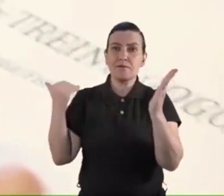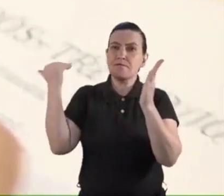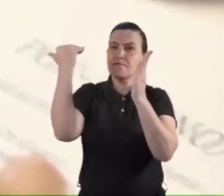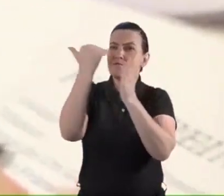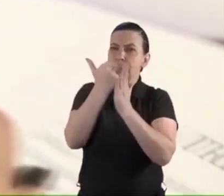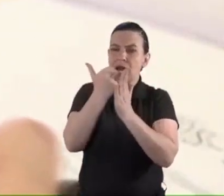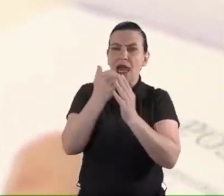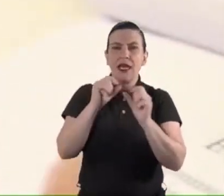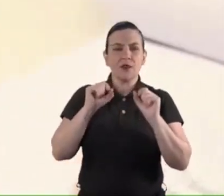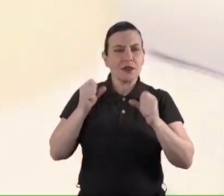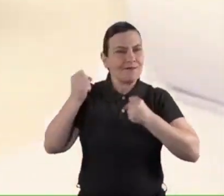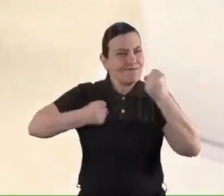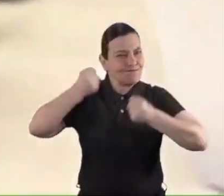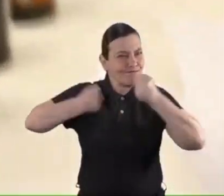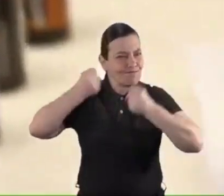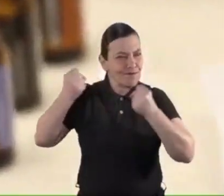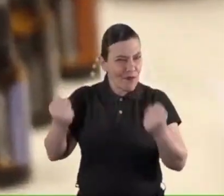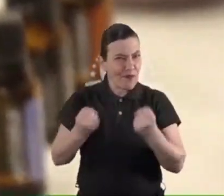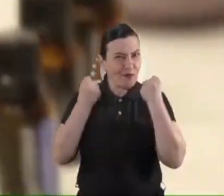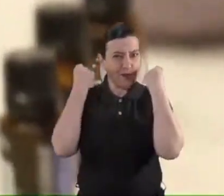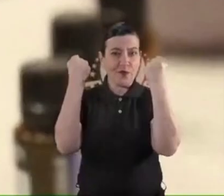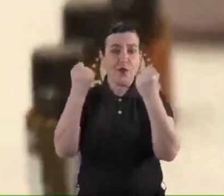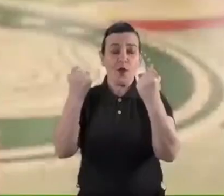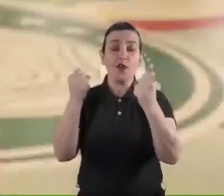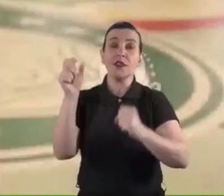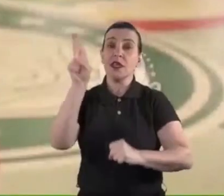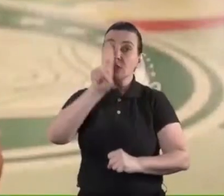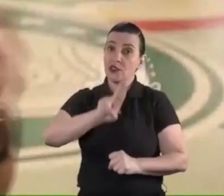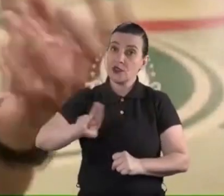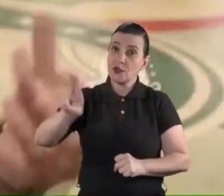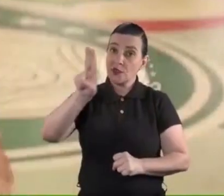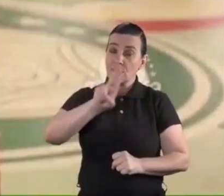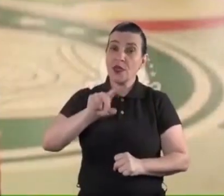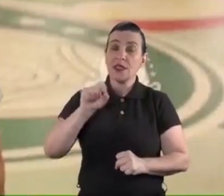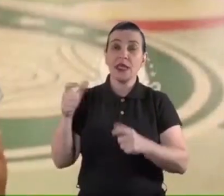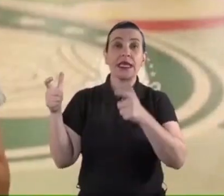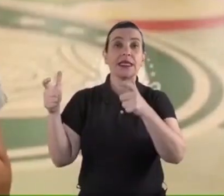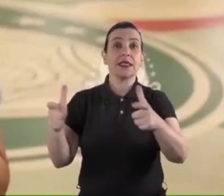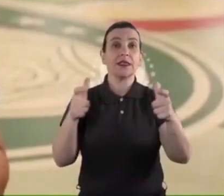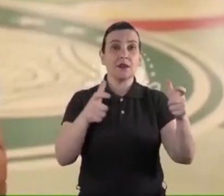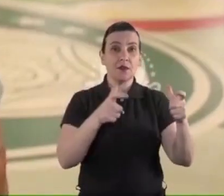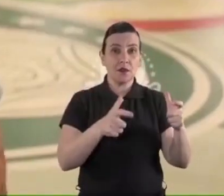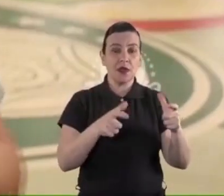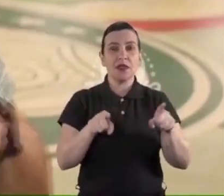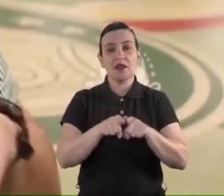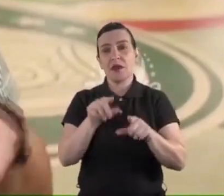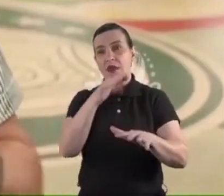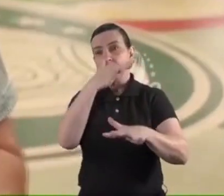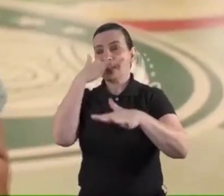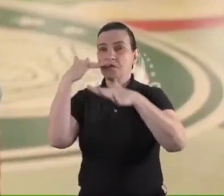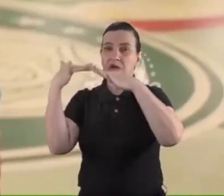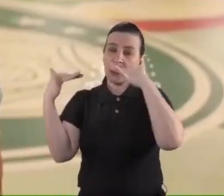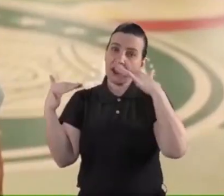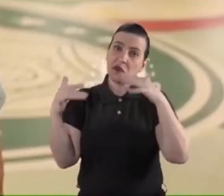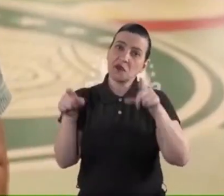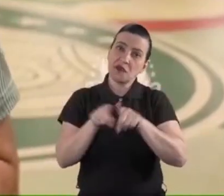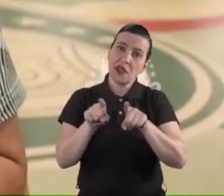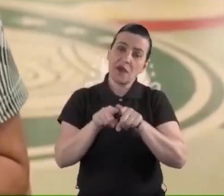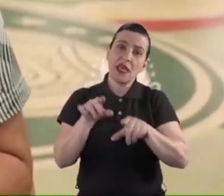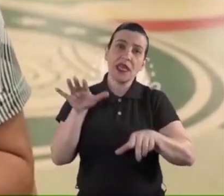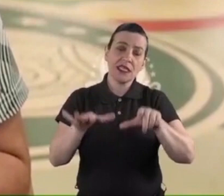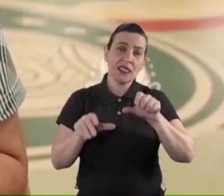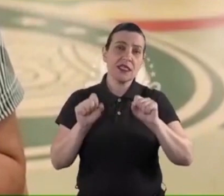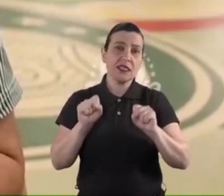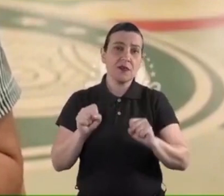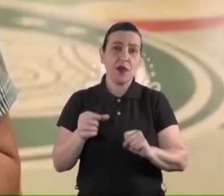treinamento vai exigir bastante velocidade, força, a gente utiliza nesses ambientes, e inalando ou até ingerindo, né,